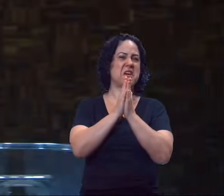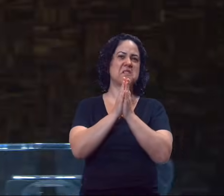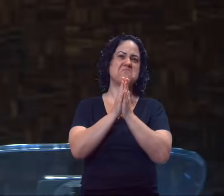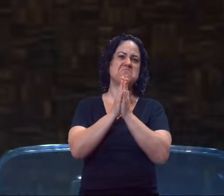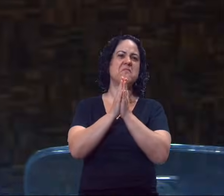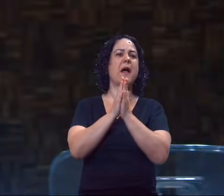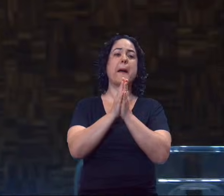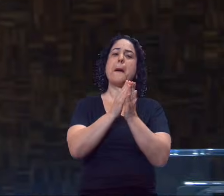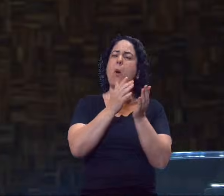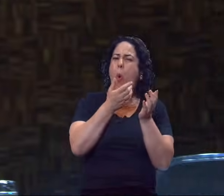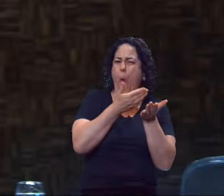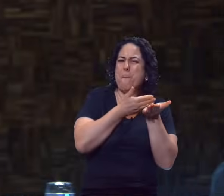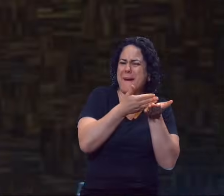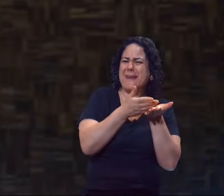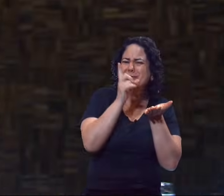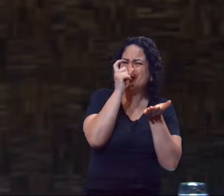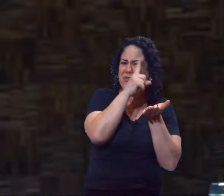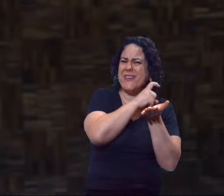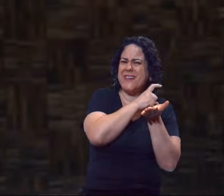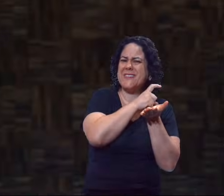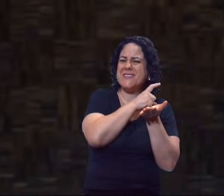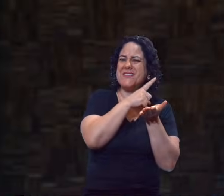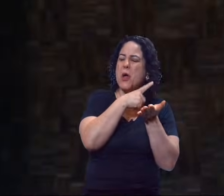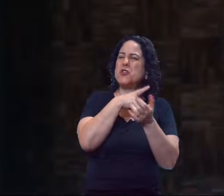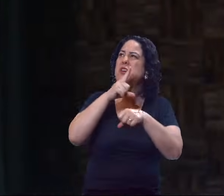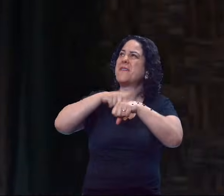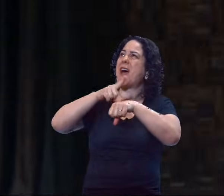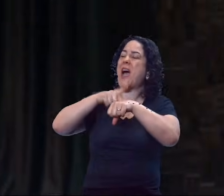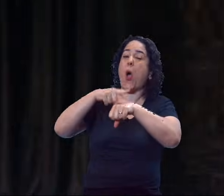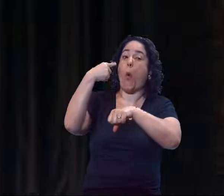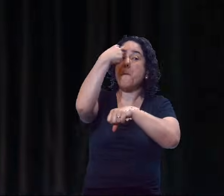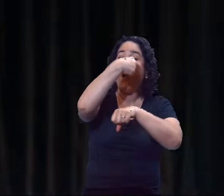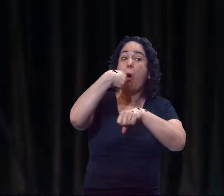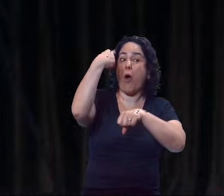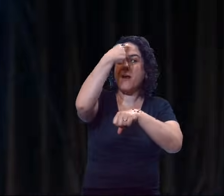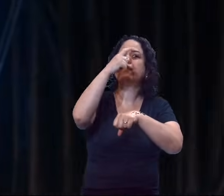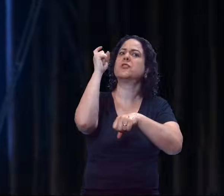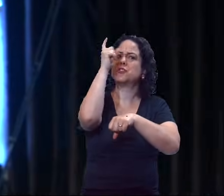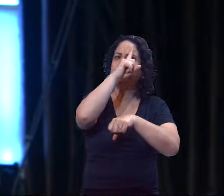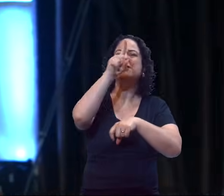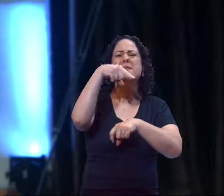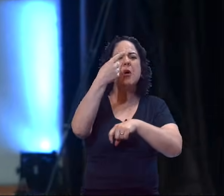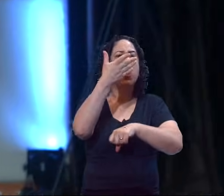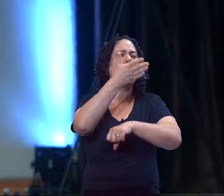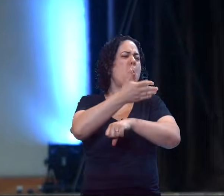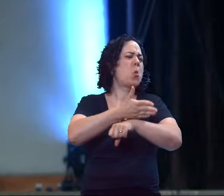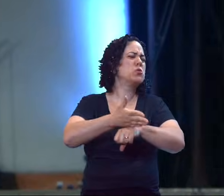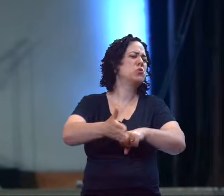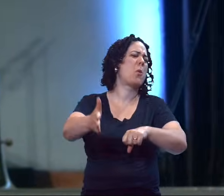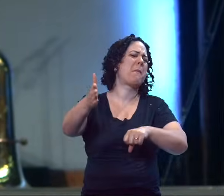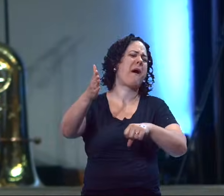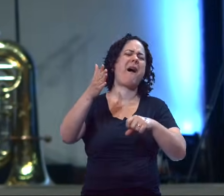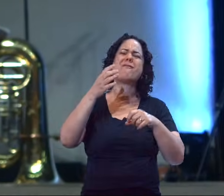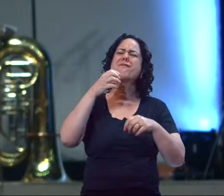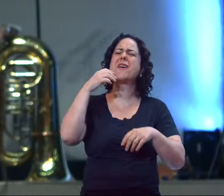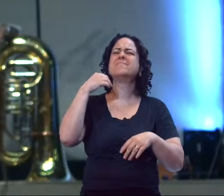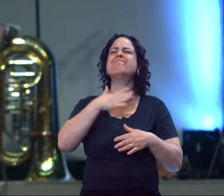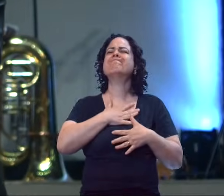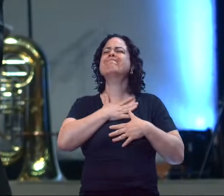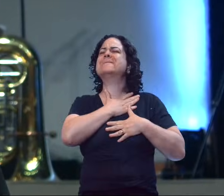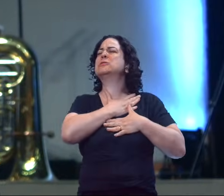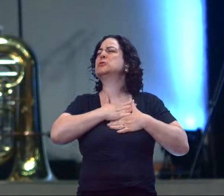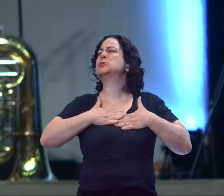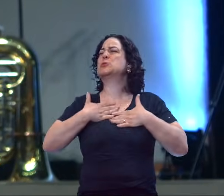momentos foi difícil passar ali um tempo. Eu tinha feito um voto com o Senhor de gastar 1 hora. Foi difícil, mas depois foi se tornando cada vez mais